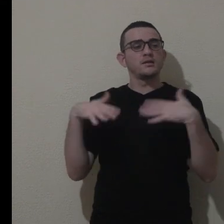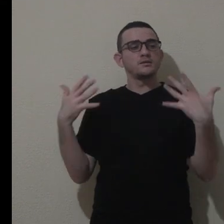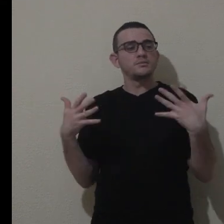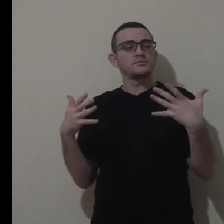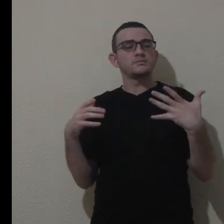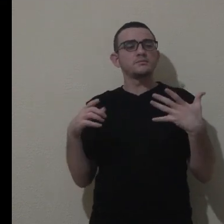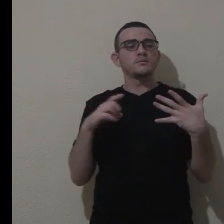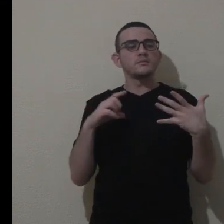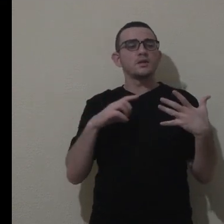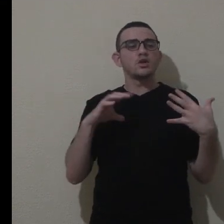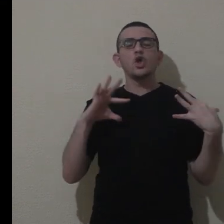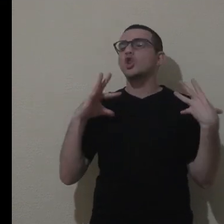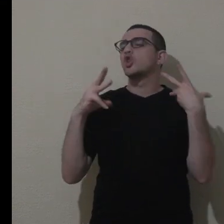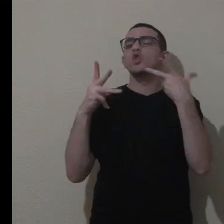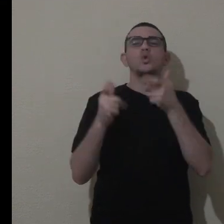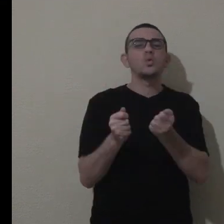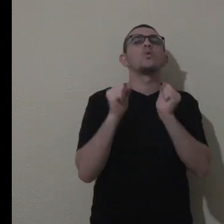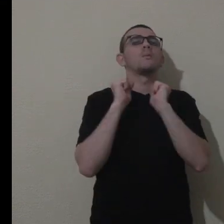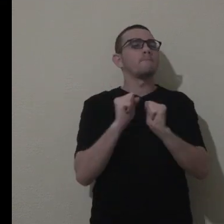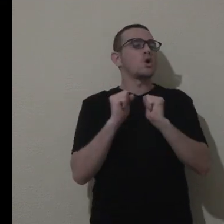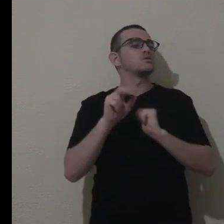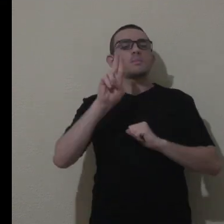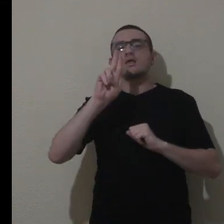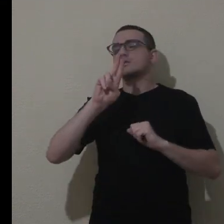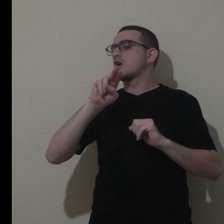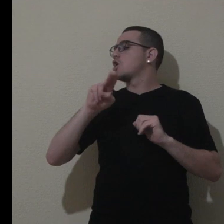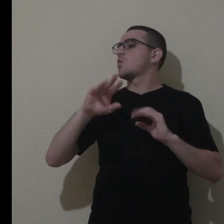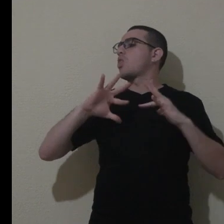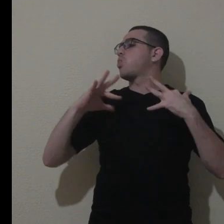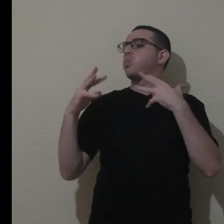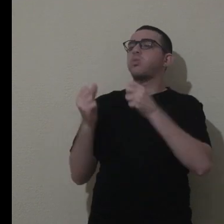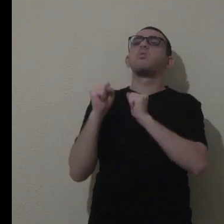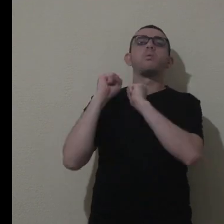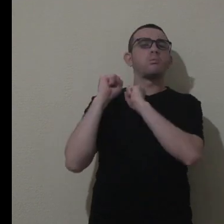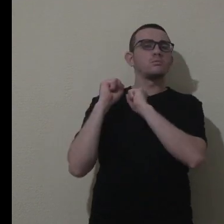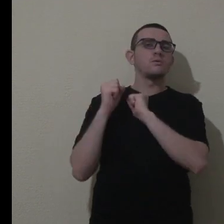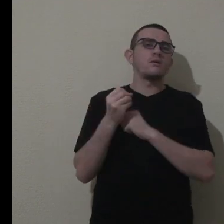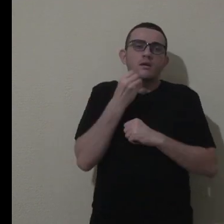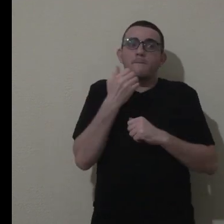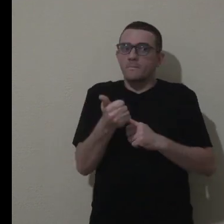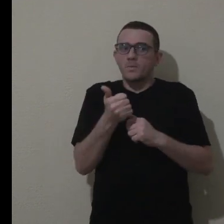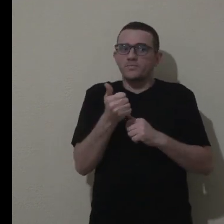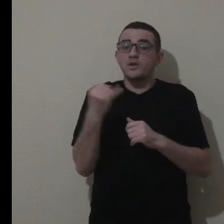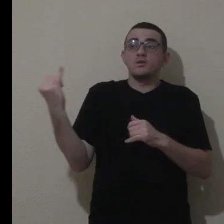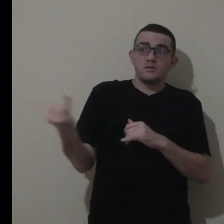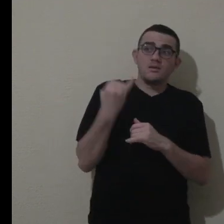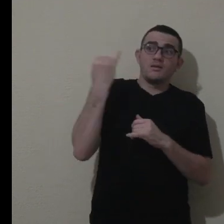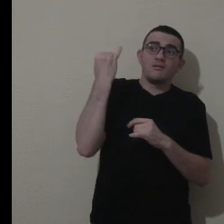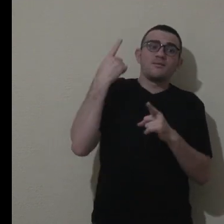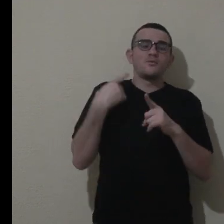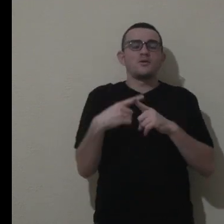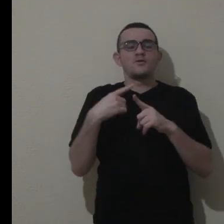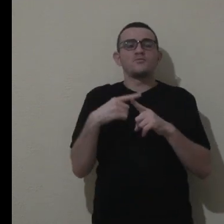Então, aqui, tudo me é permitido, mas nem tudo convém. E isso, certamente, é importante,